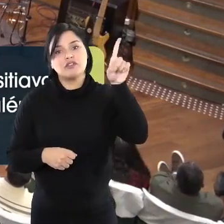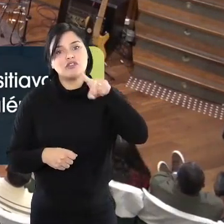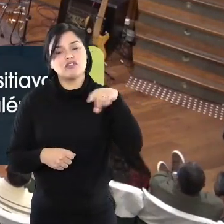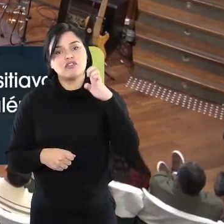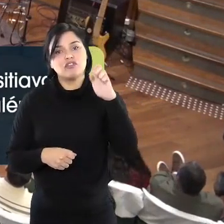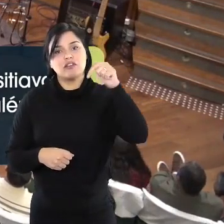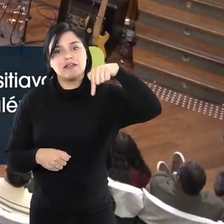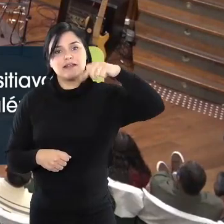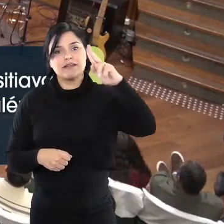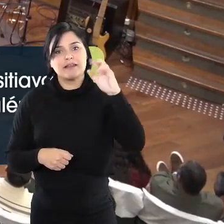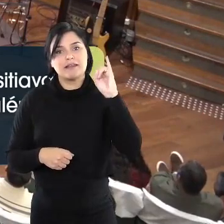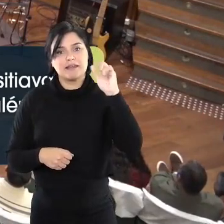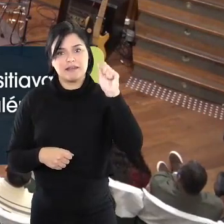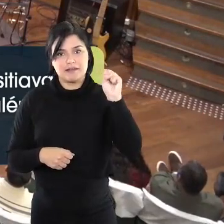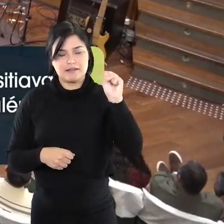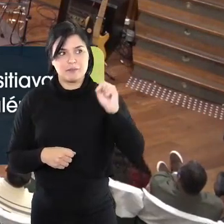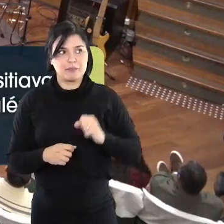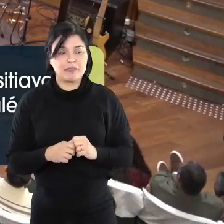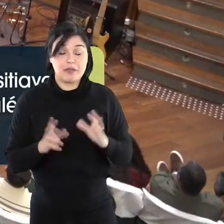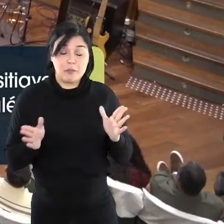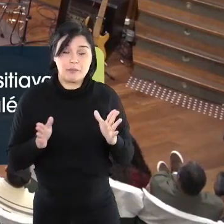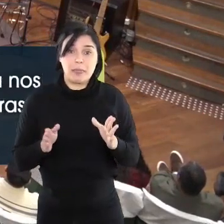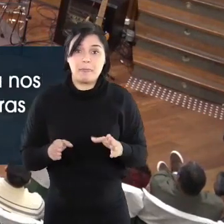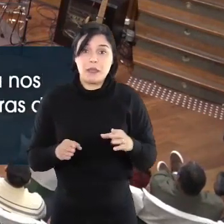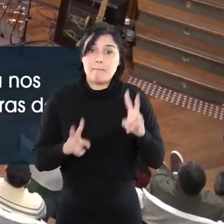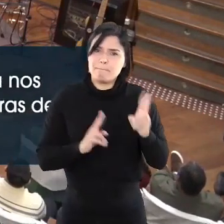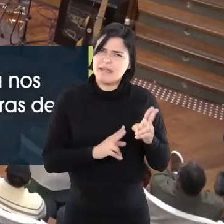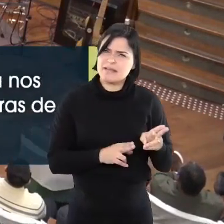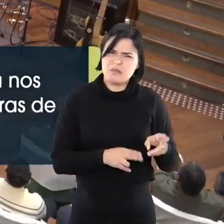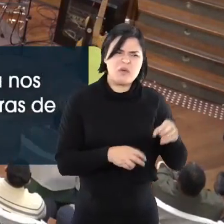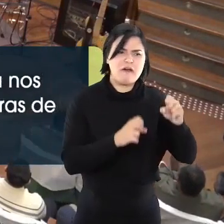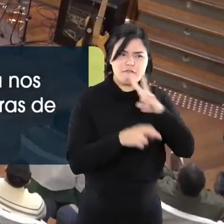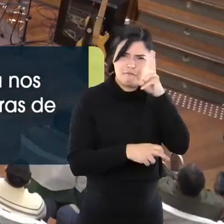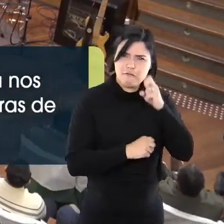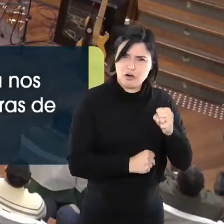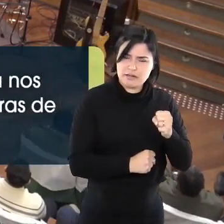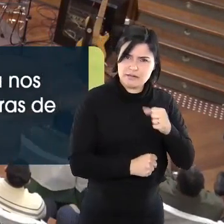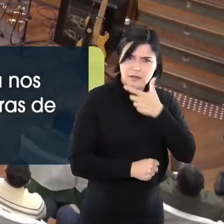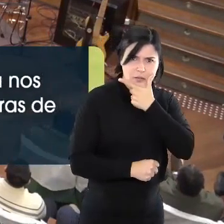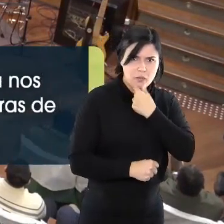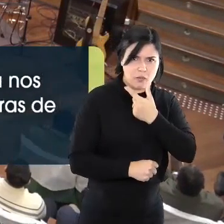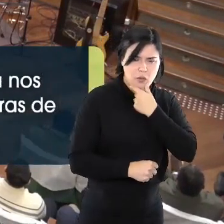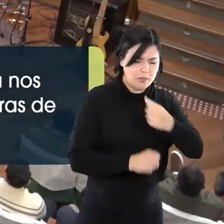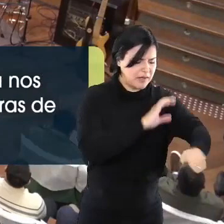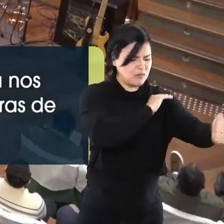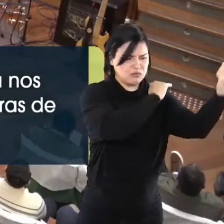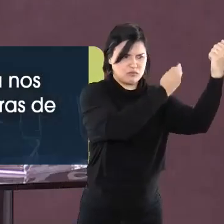de carne está com ele, mas o braço do Senhor está conosco.